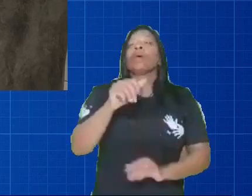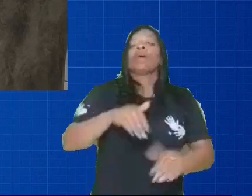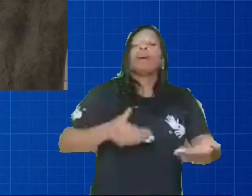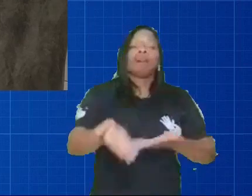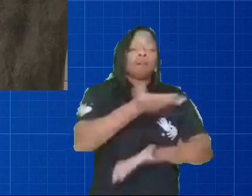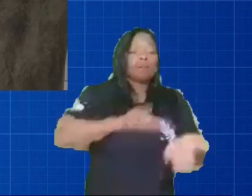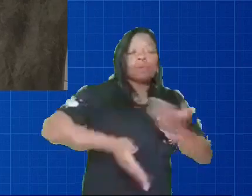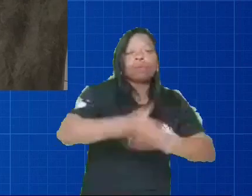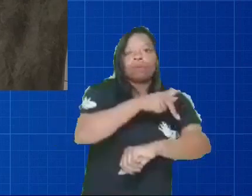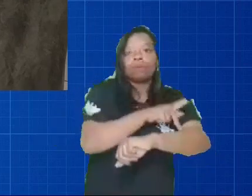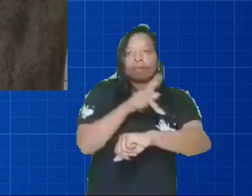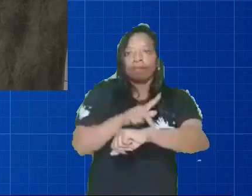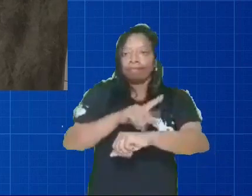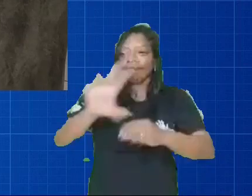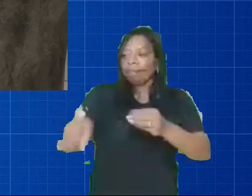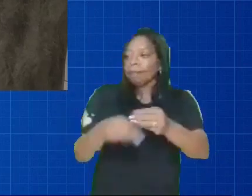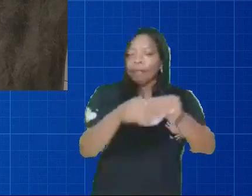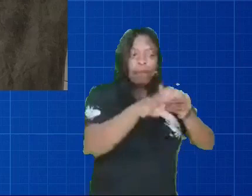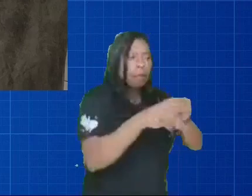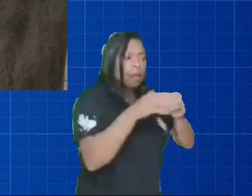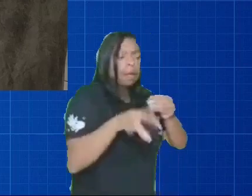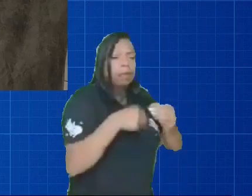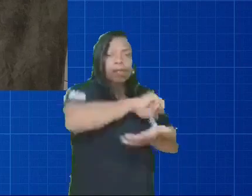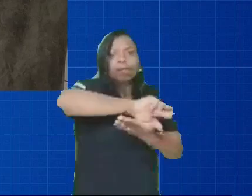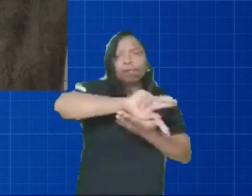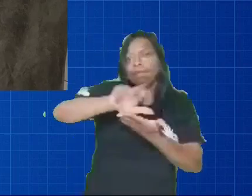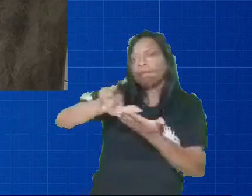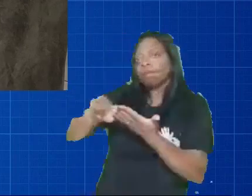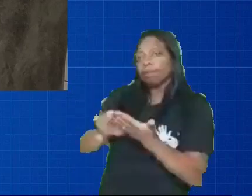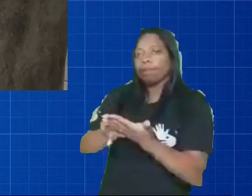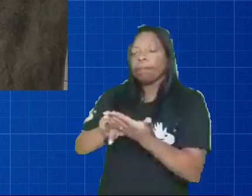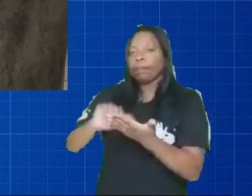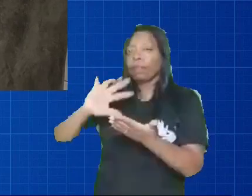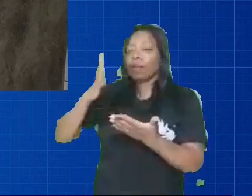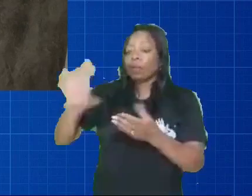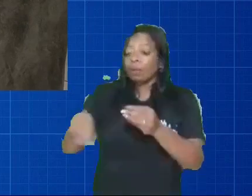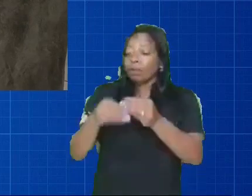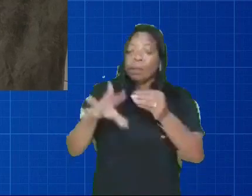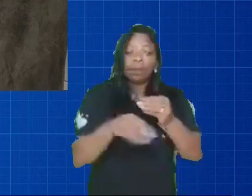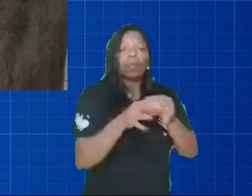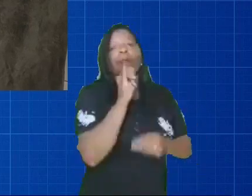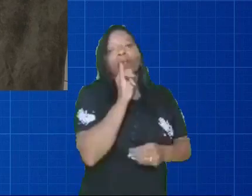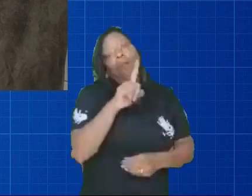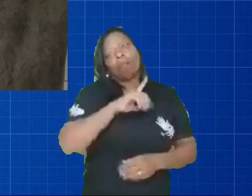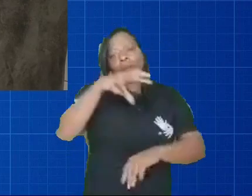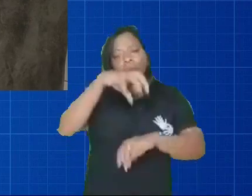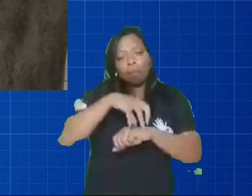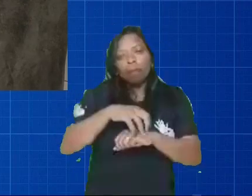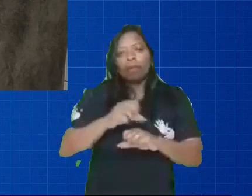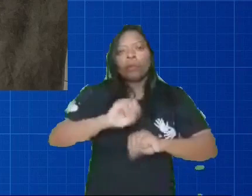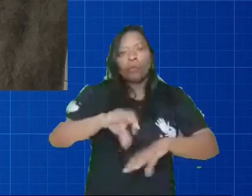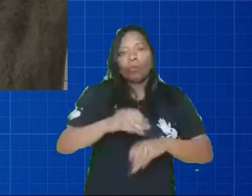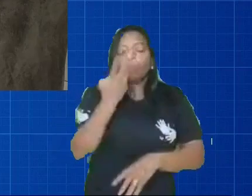ele tem a função de integrar várias áreas da educação, vários departamentos, como educação infantil, ensino fundamental,